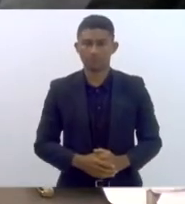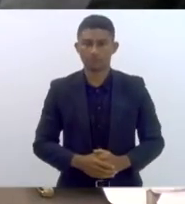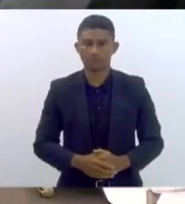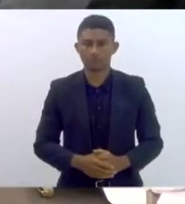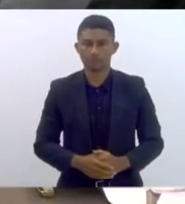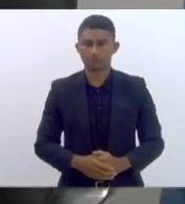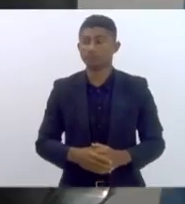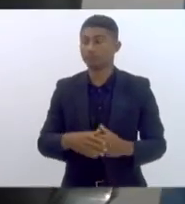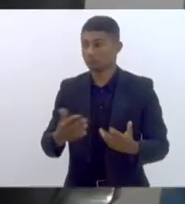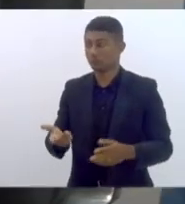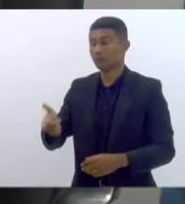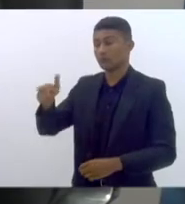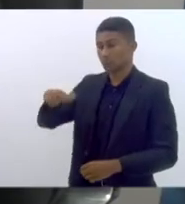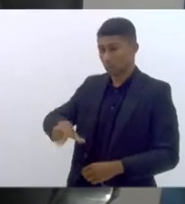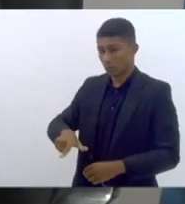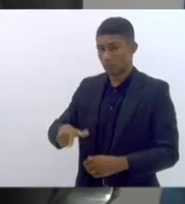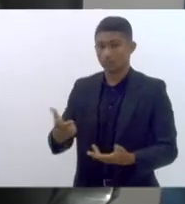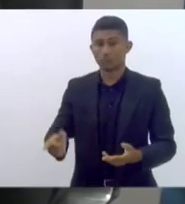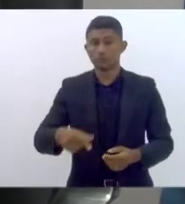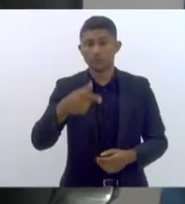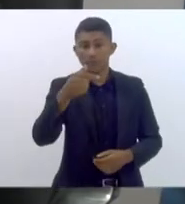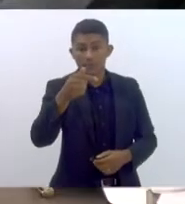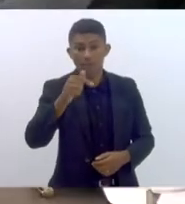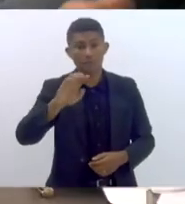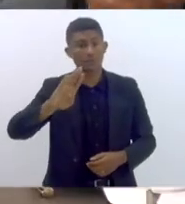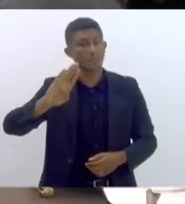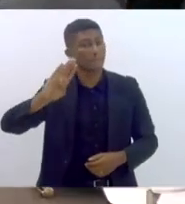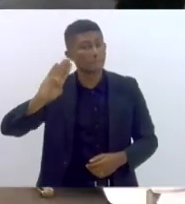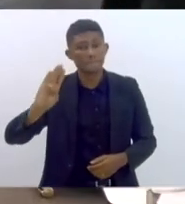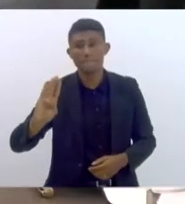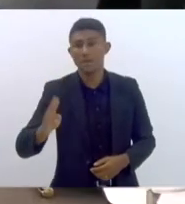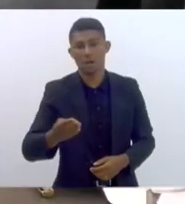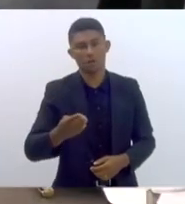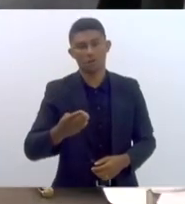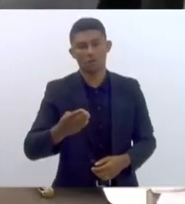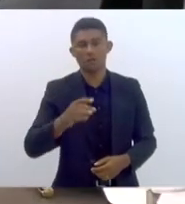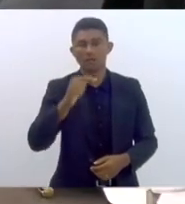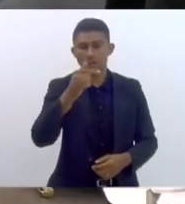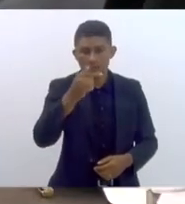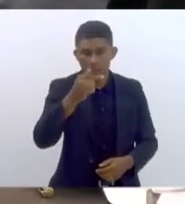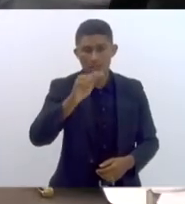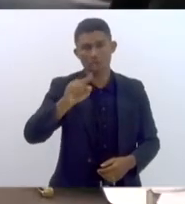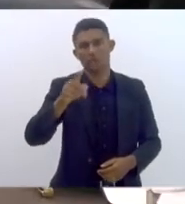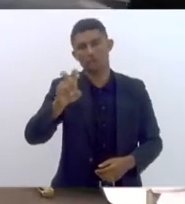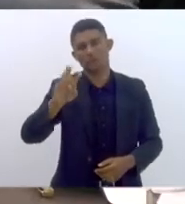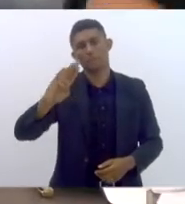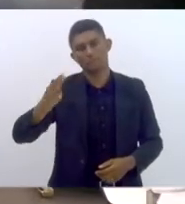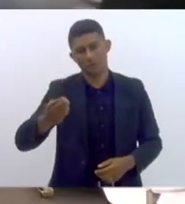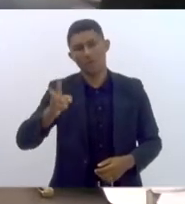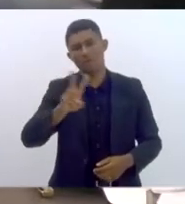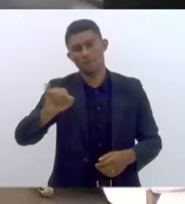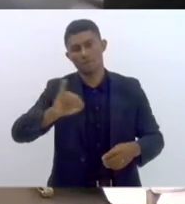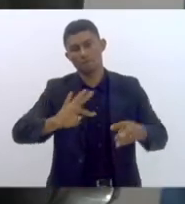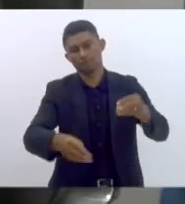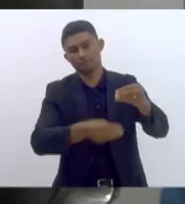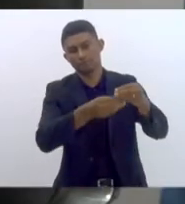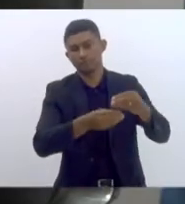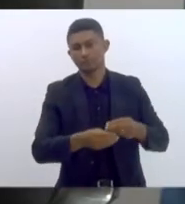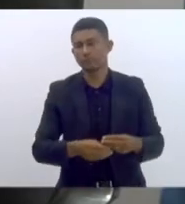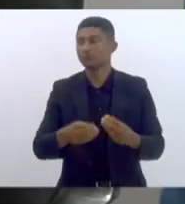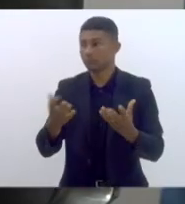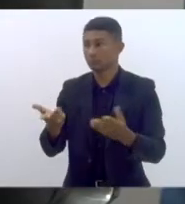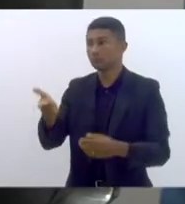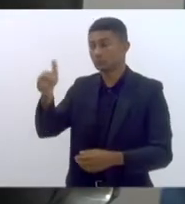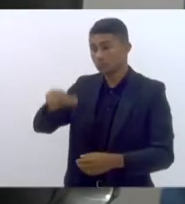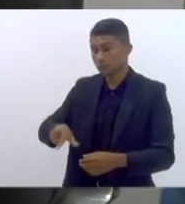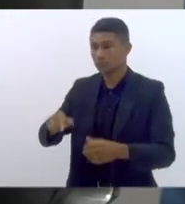Vamos lá, repetindo. Esses 7,5 bilhões é que vão entrar nesses aditivos. Mas vamos lá, repetindo só para ficar